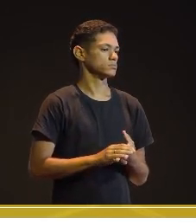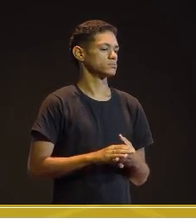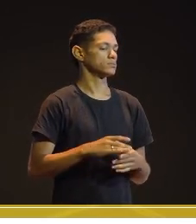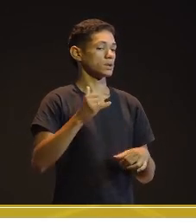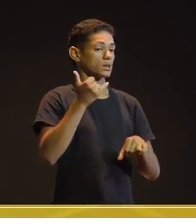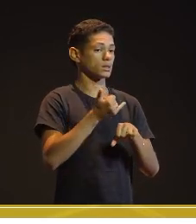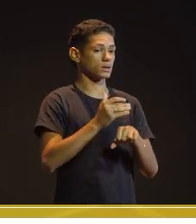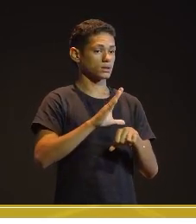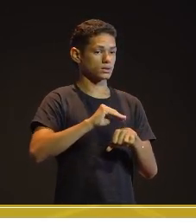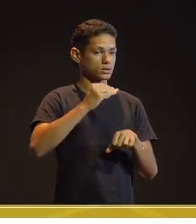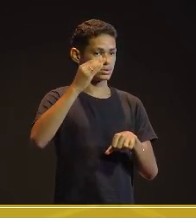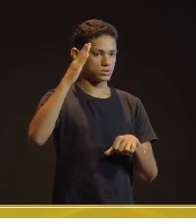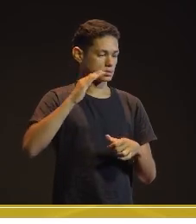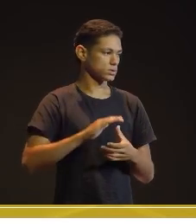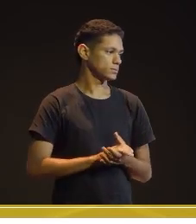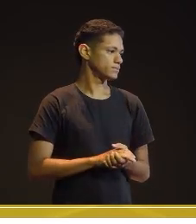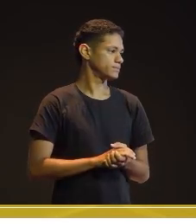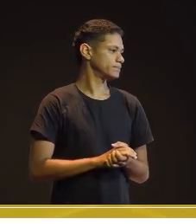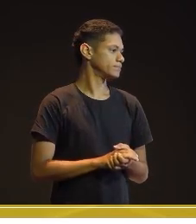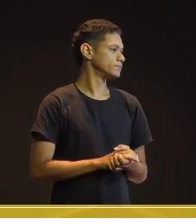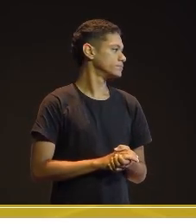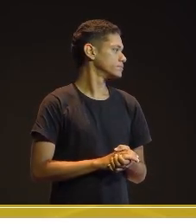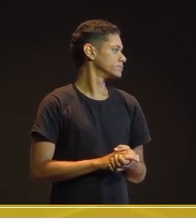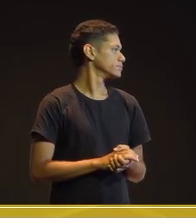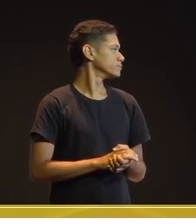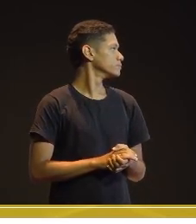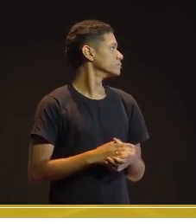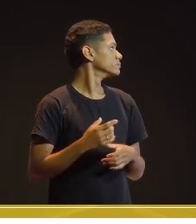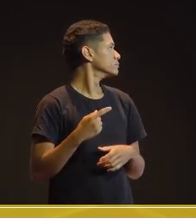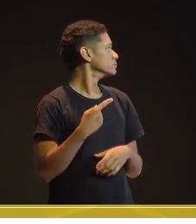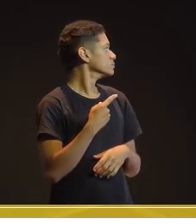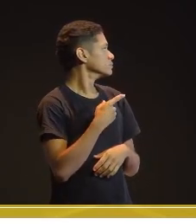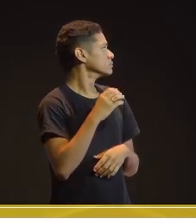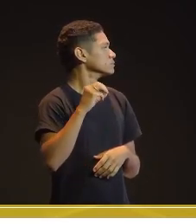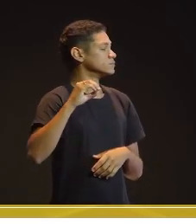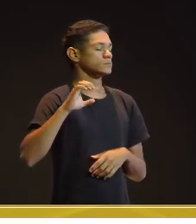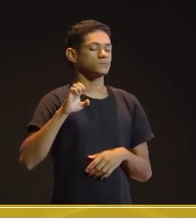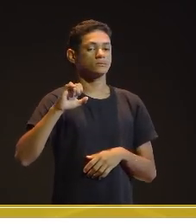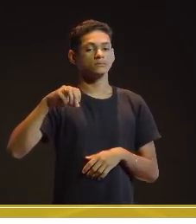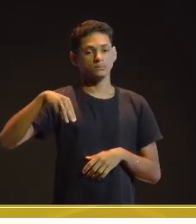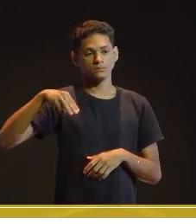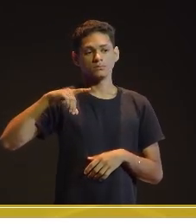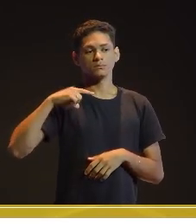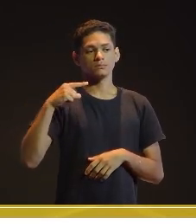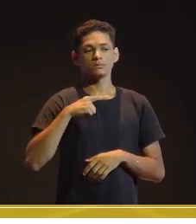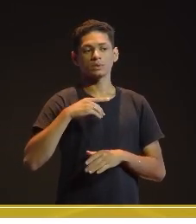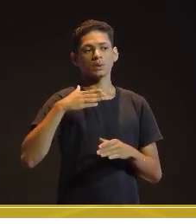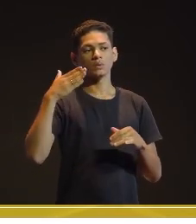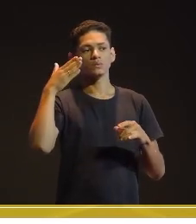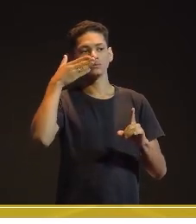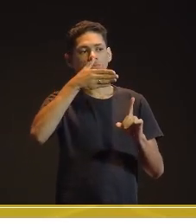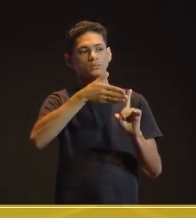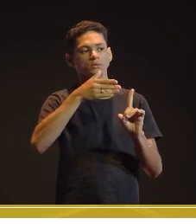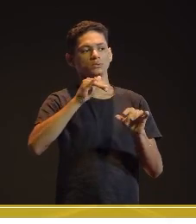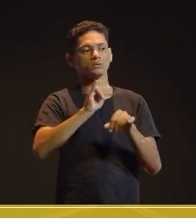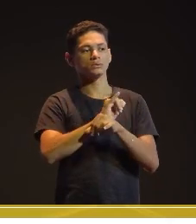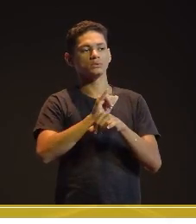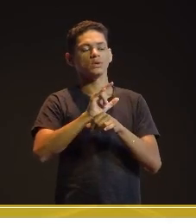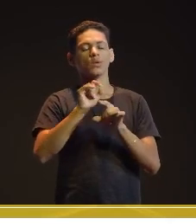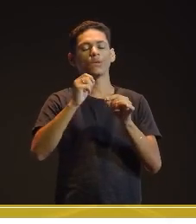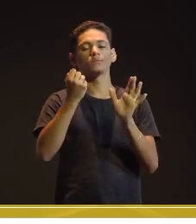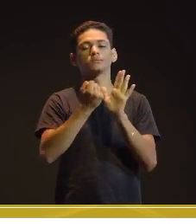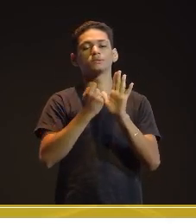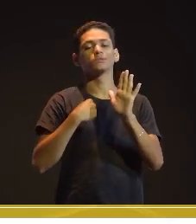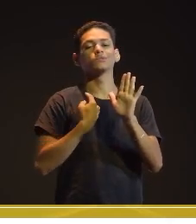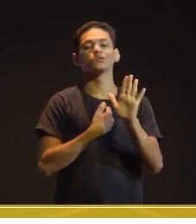solar. Na OIM, especificamente do ponto de vista técnico, qual é a proporção de registros que a gente